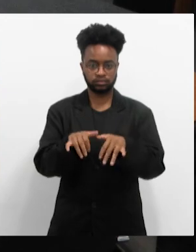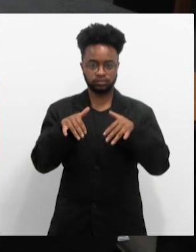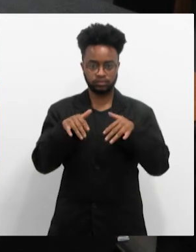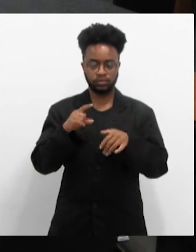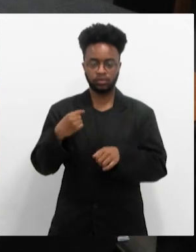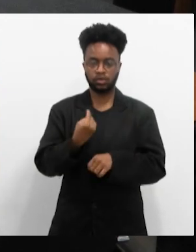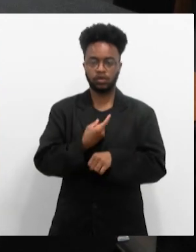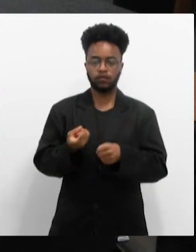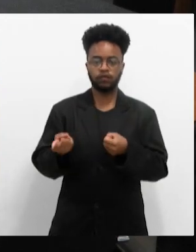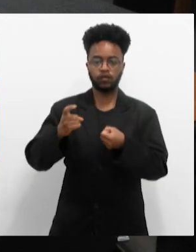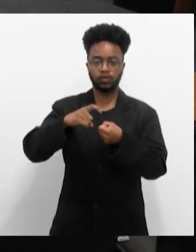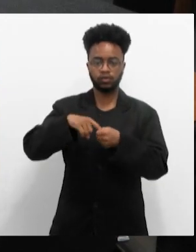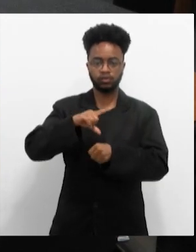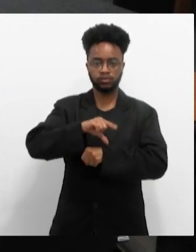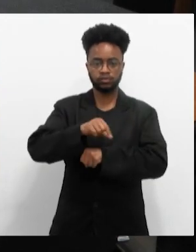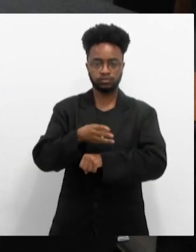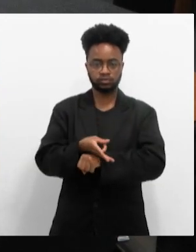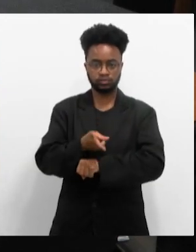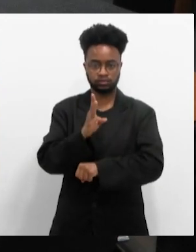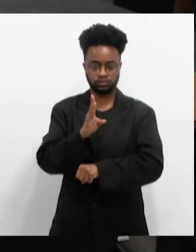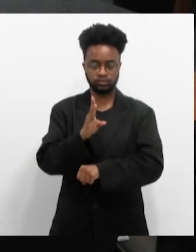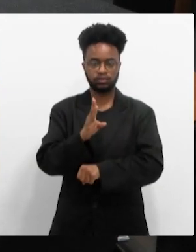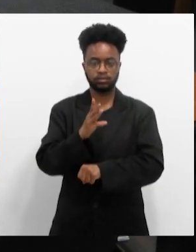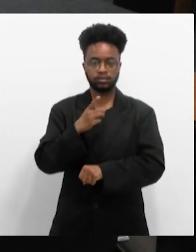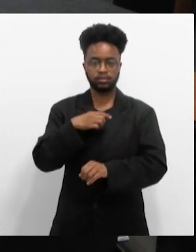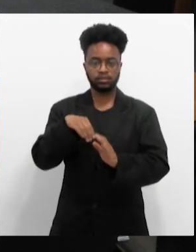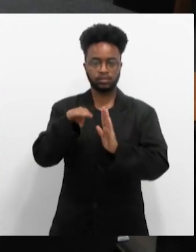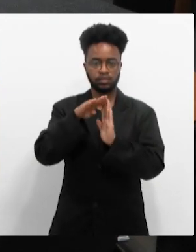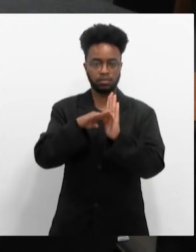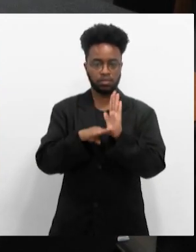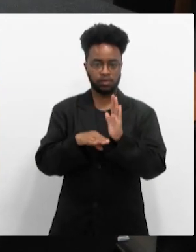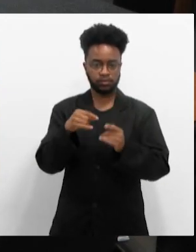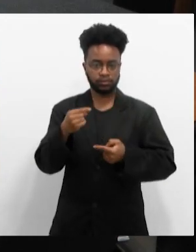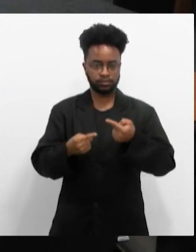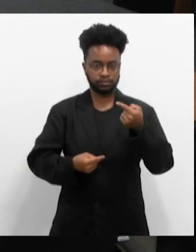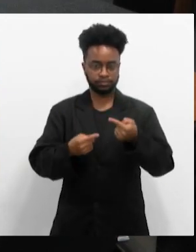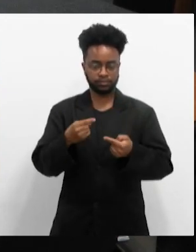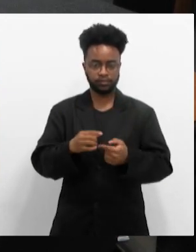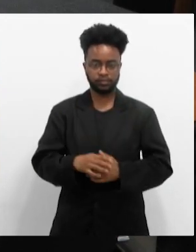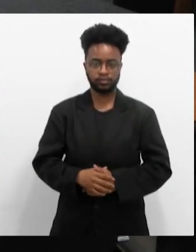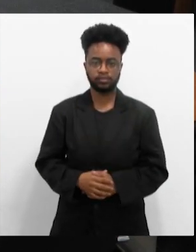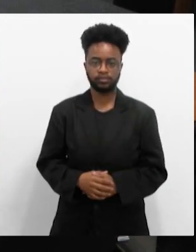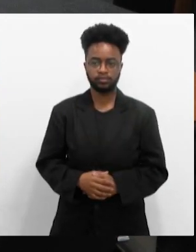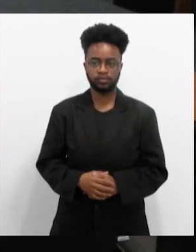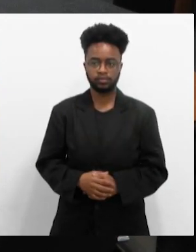Retornaremos às 15 horas com a ordem do dia.